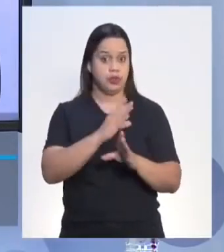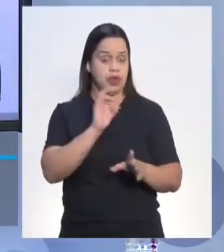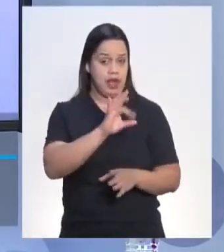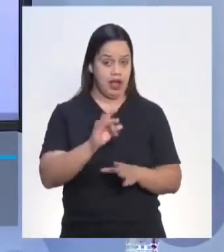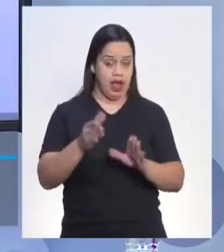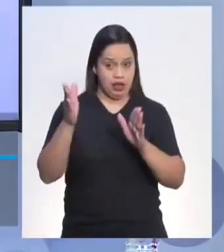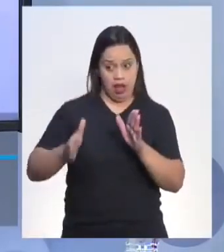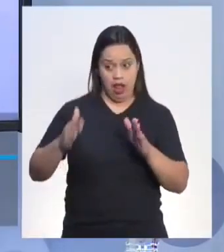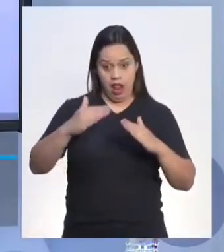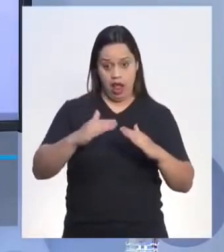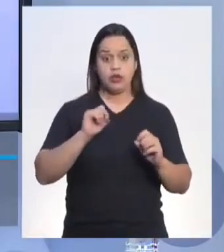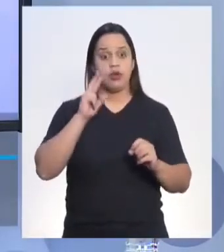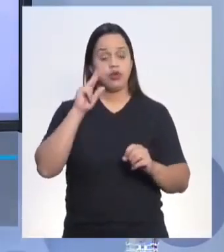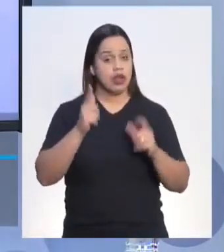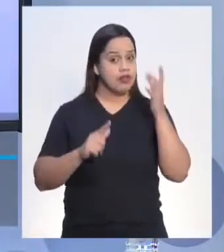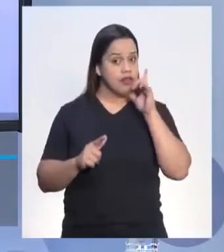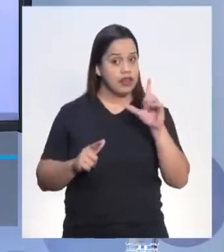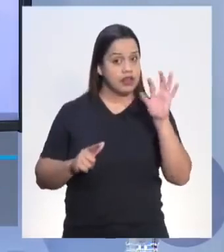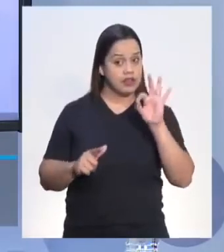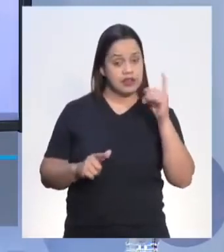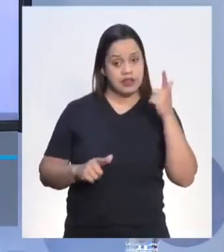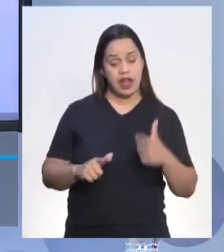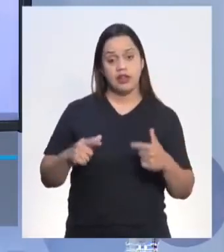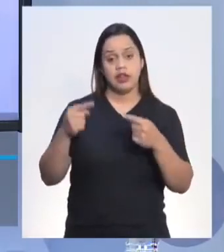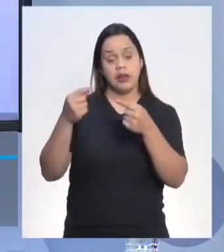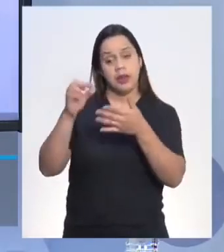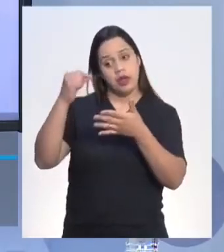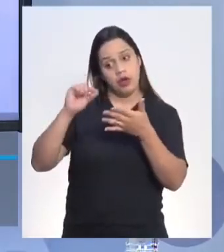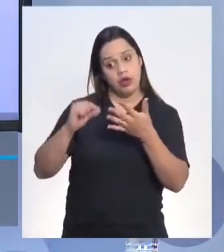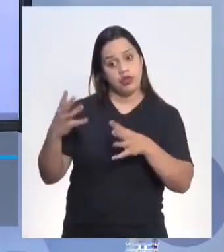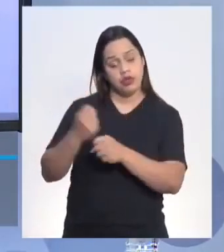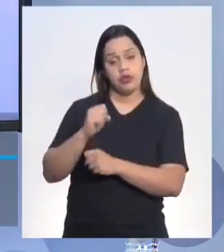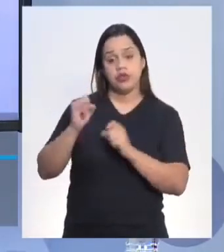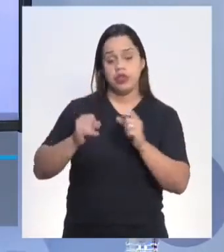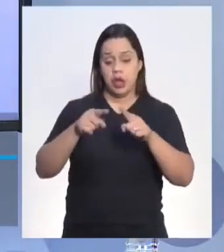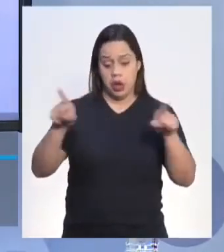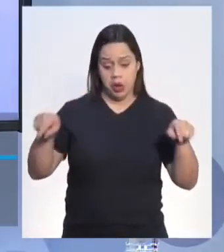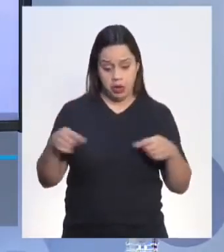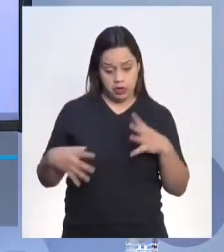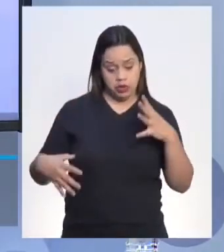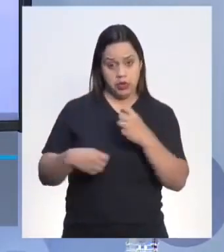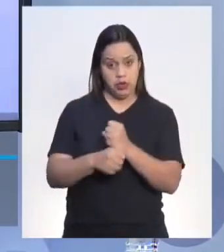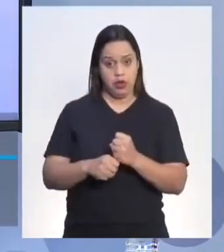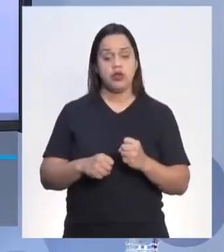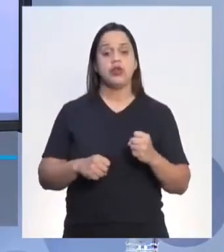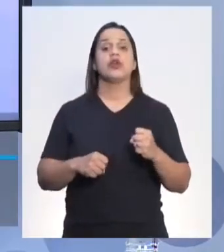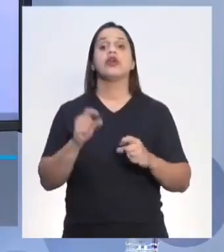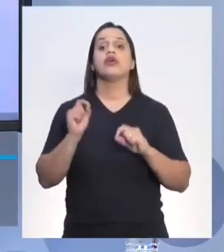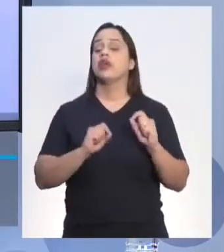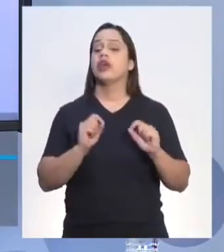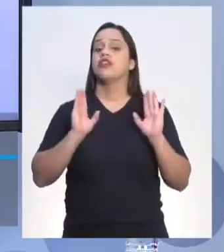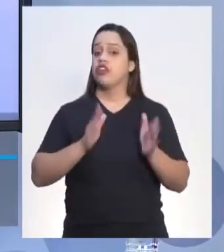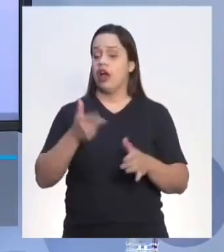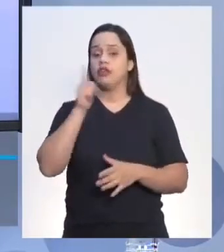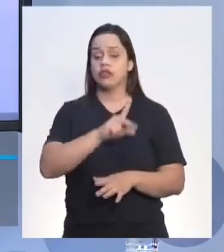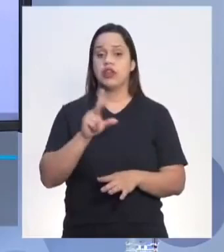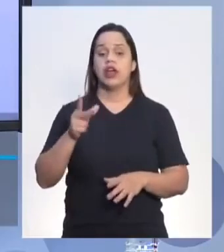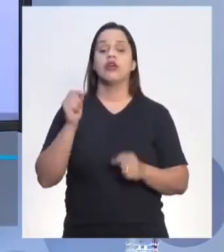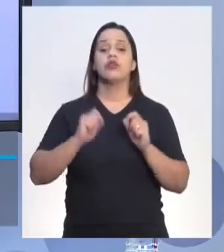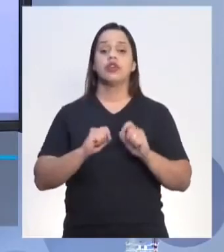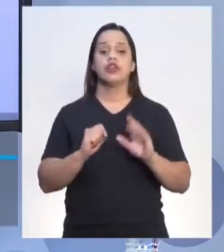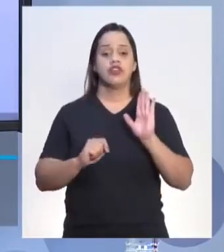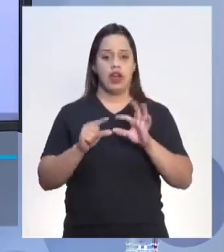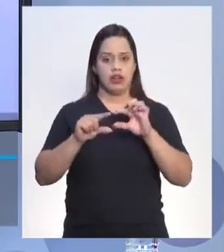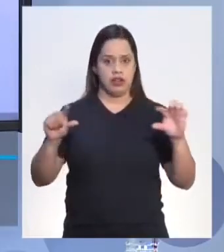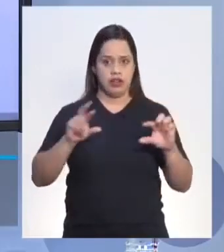a gente tem como verificar se está certo, conferindo essa soma e vendo se esse perímetro, que é a soma dos 3 lados, realmente dá o valor lá do